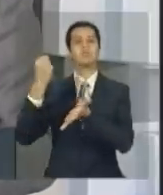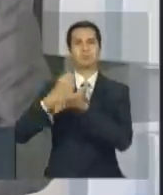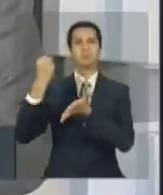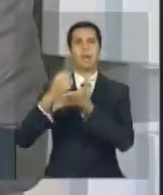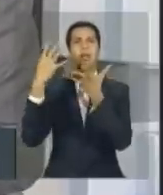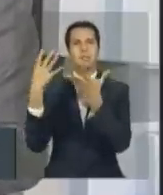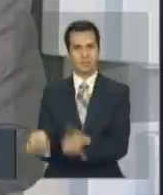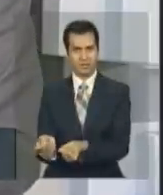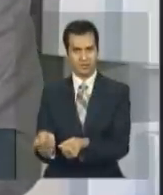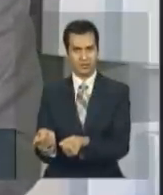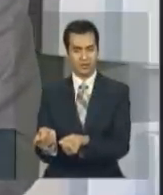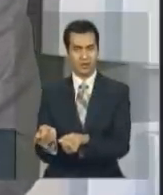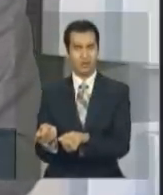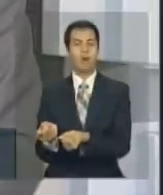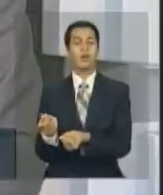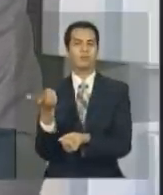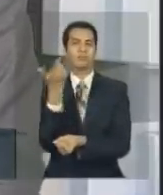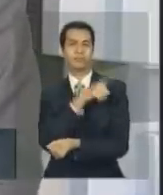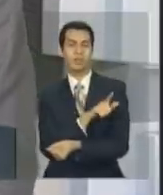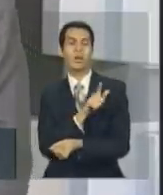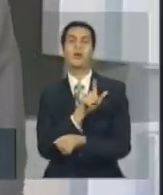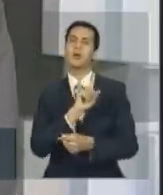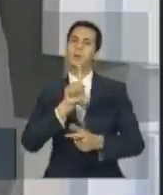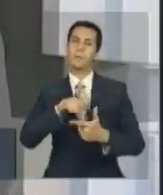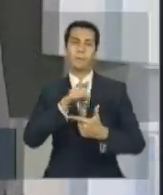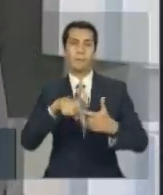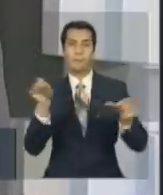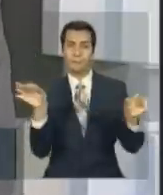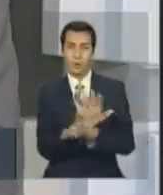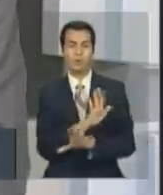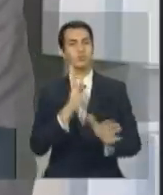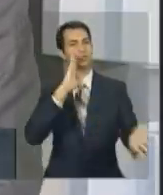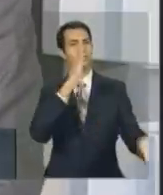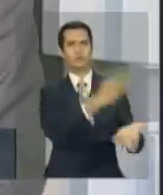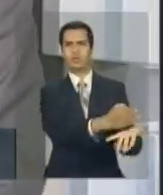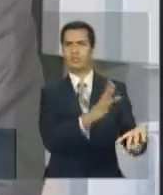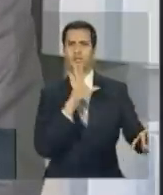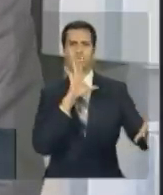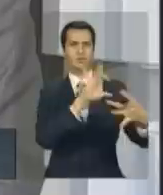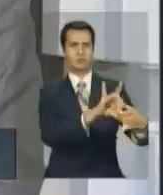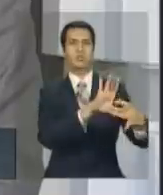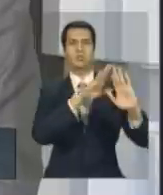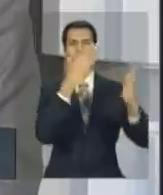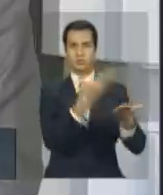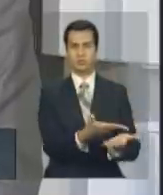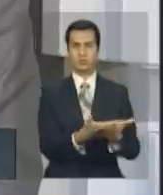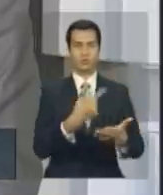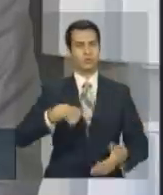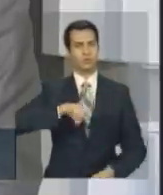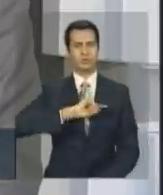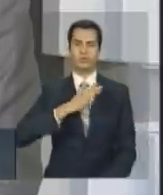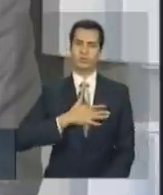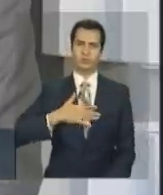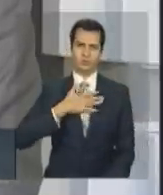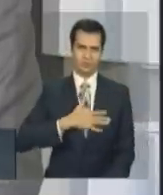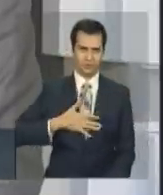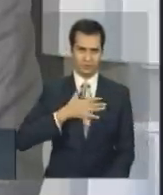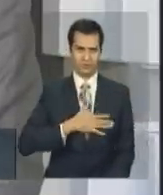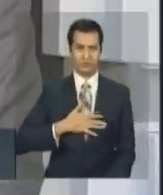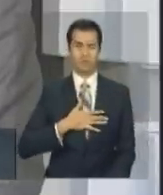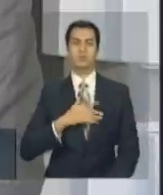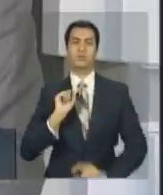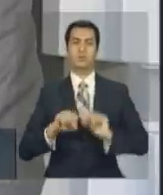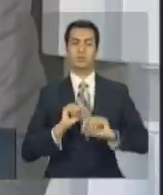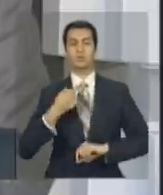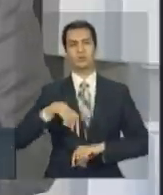dar para que essa relação se estabeleça. Mas nós nos sentimos muito gratificados com esse vínculo novo, com essa